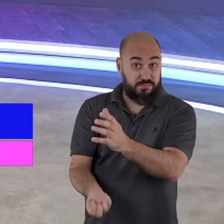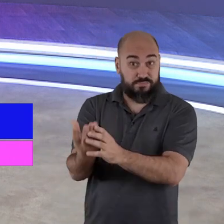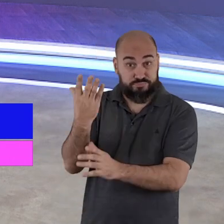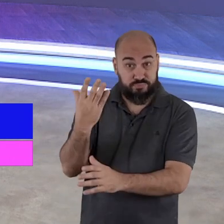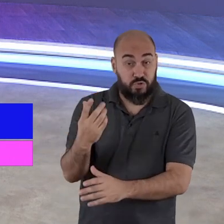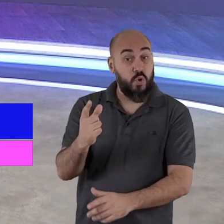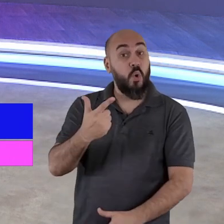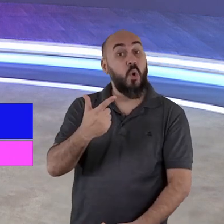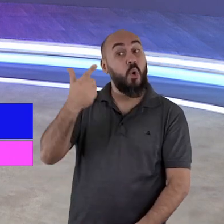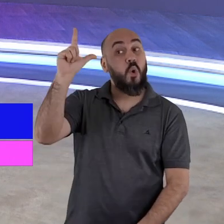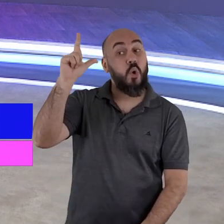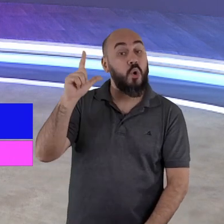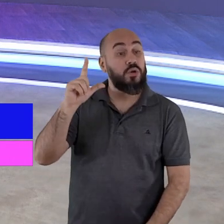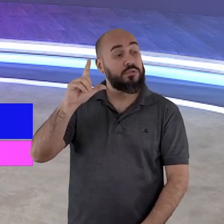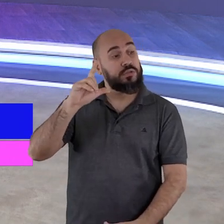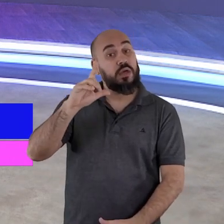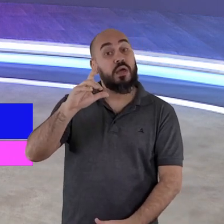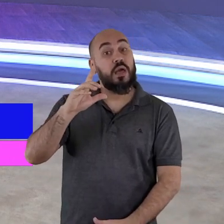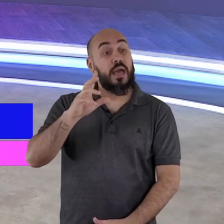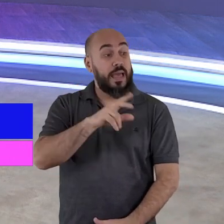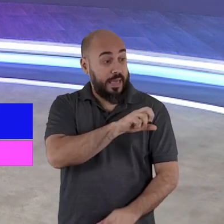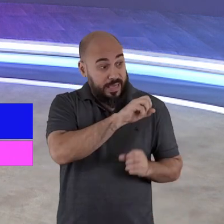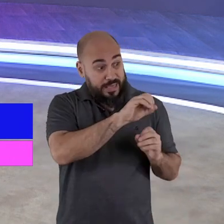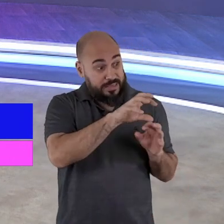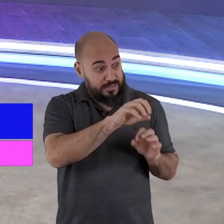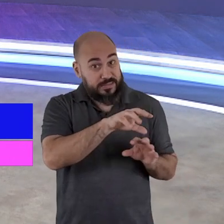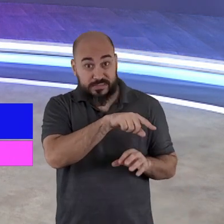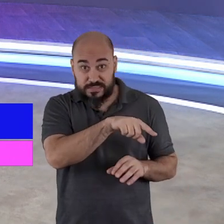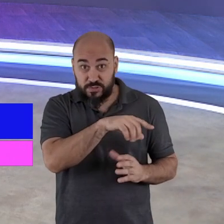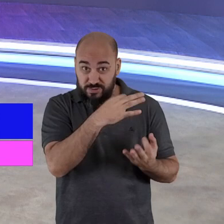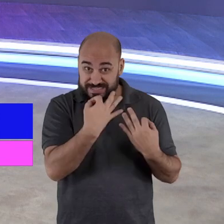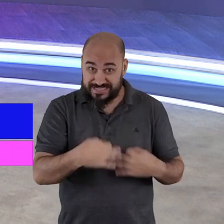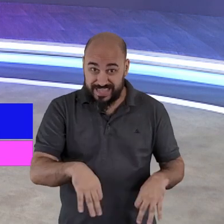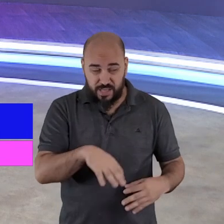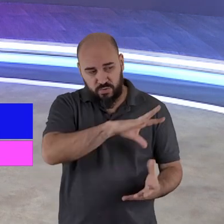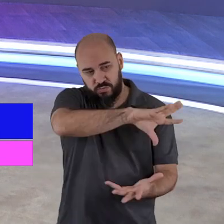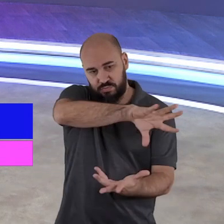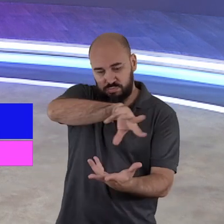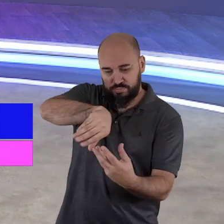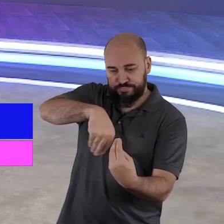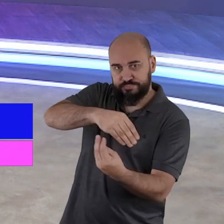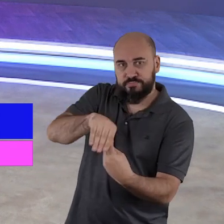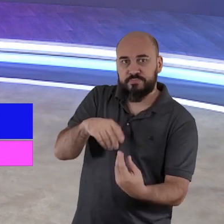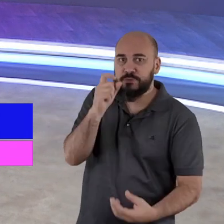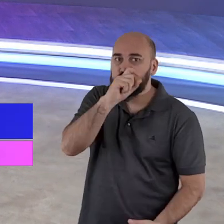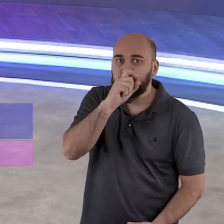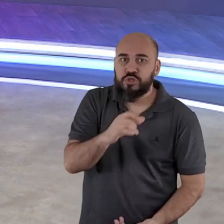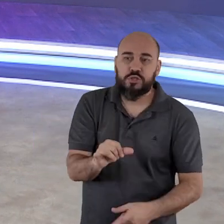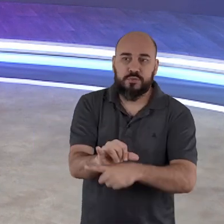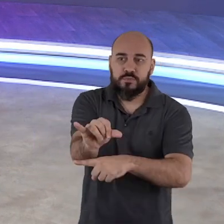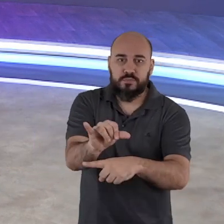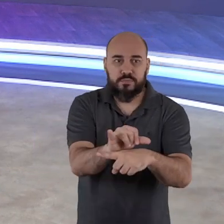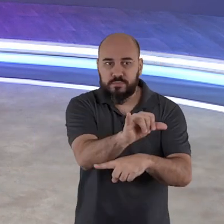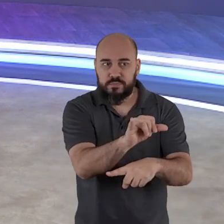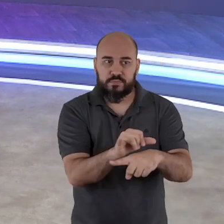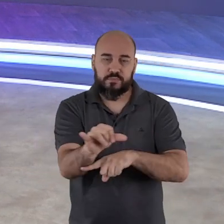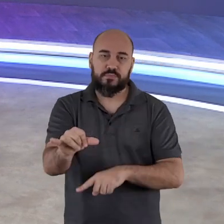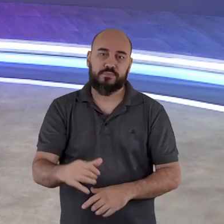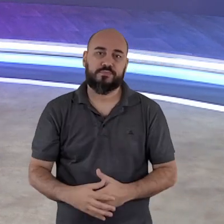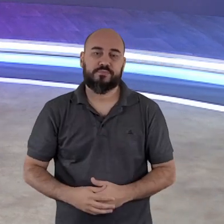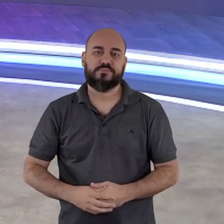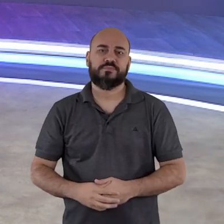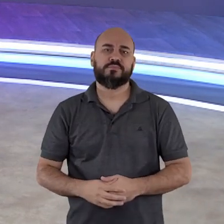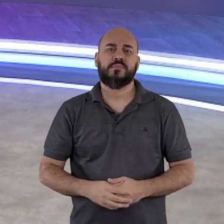do cristianismo, levando para a apostasia e a perdição. O que é que entrou